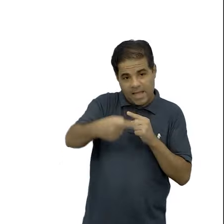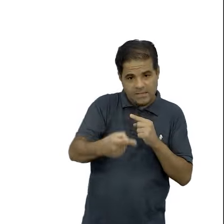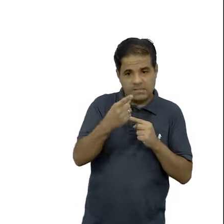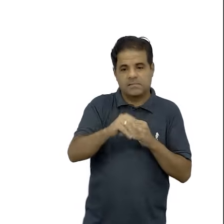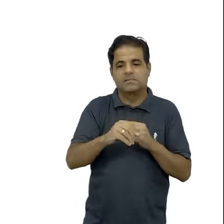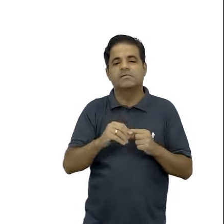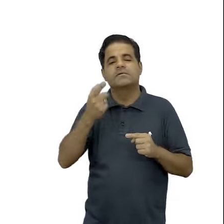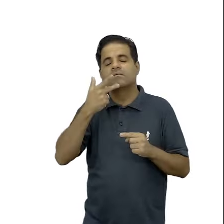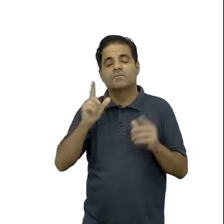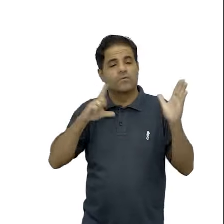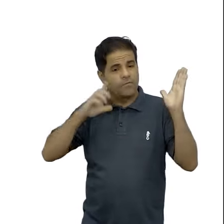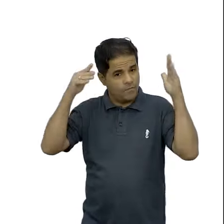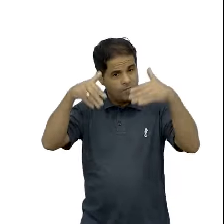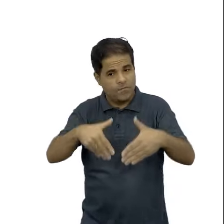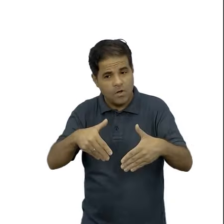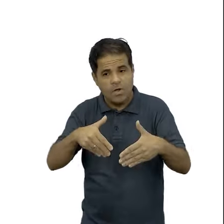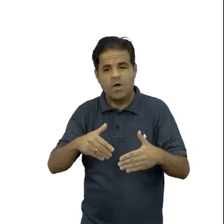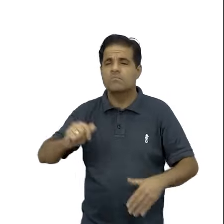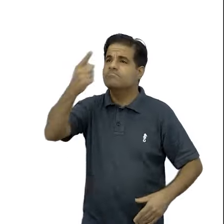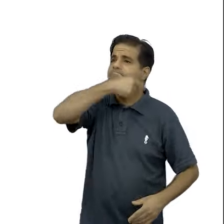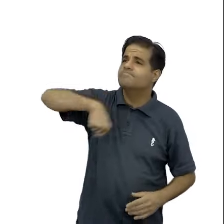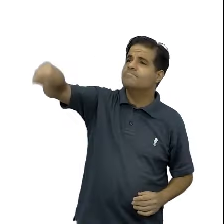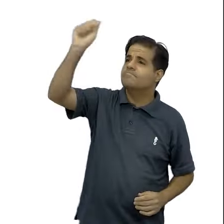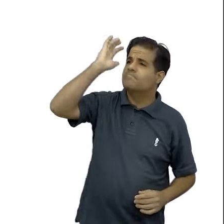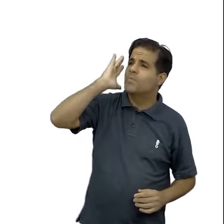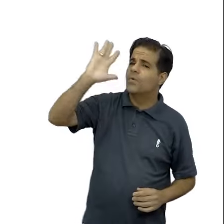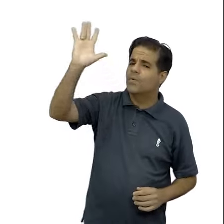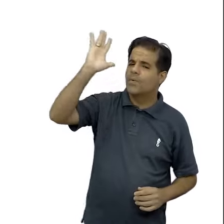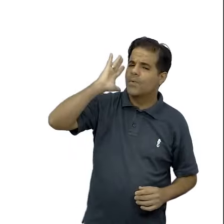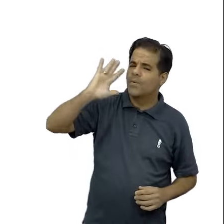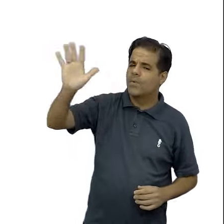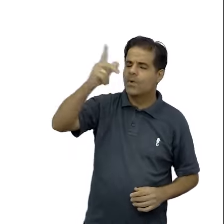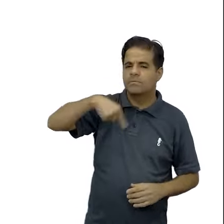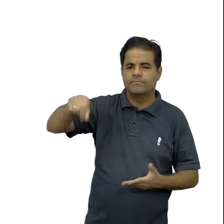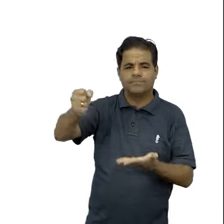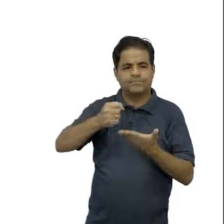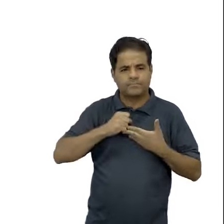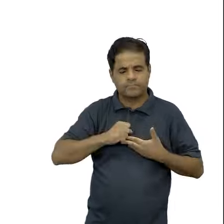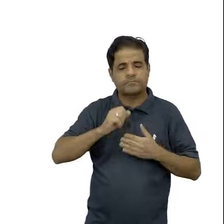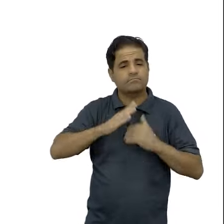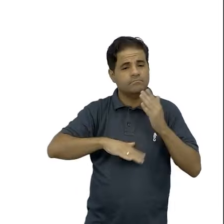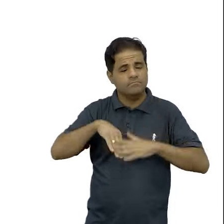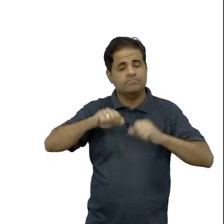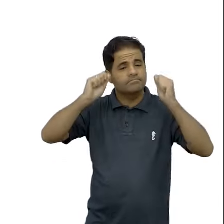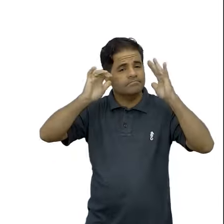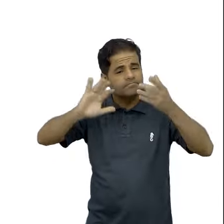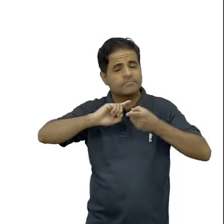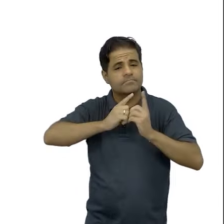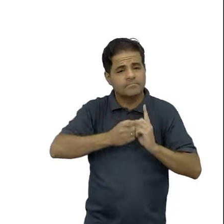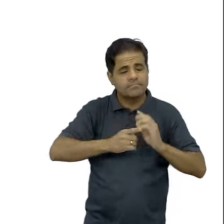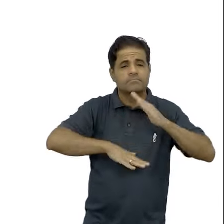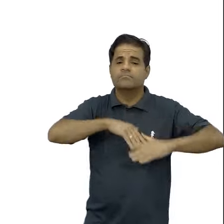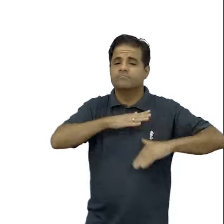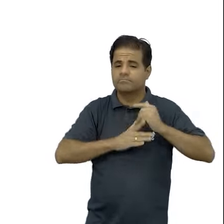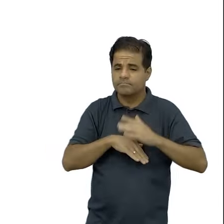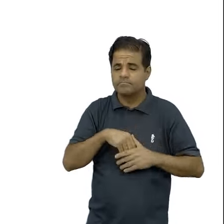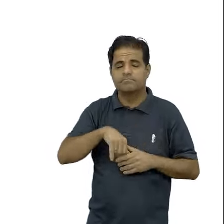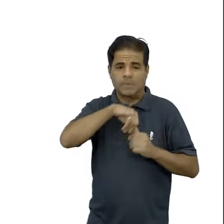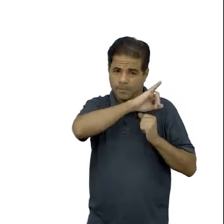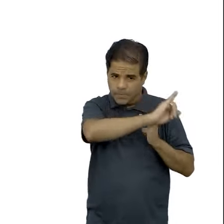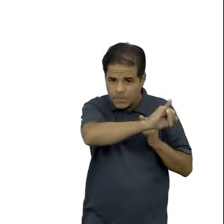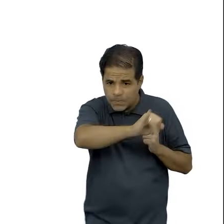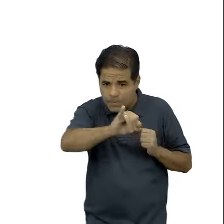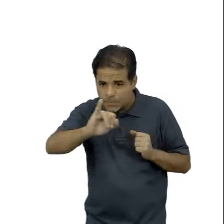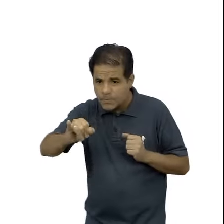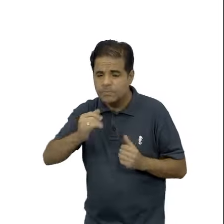também temos como foco o pensamento aritmético, pois traz situações em que os estudantes precisam contar